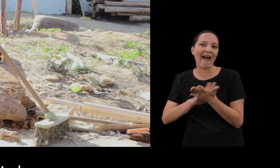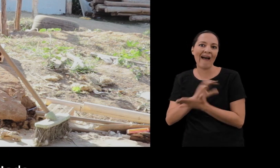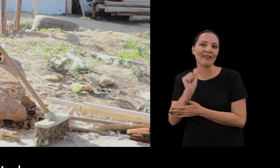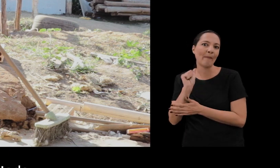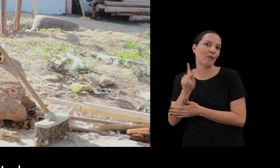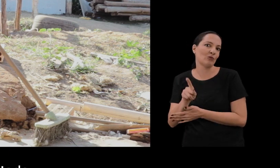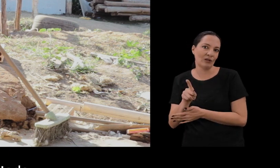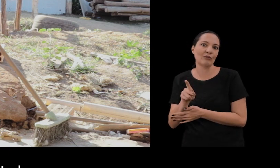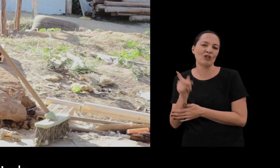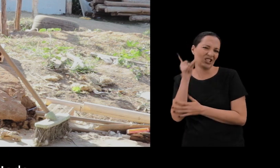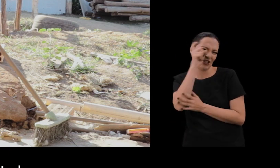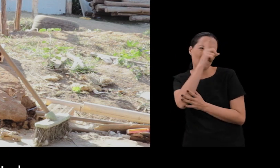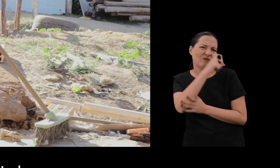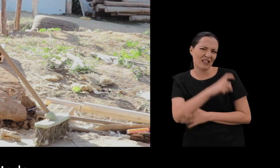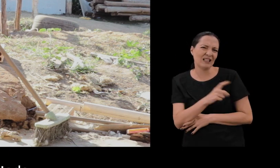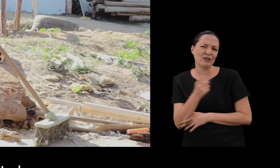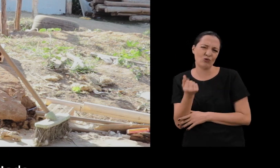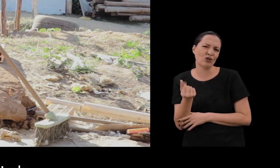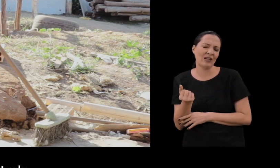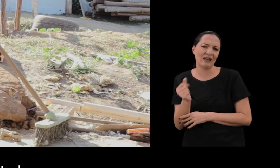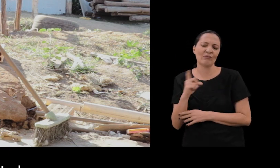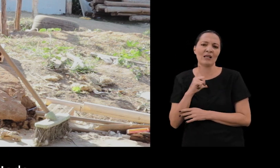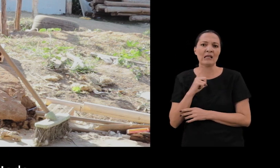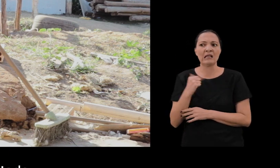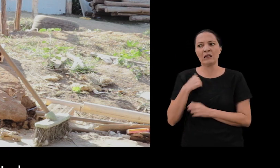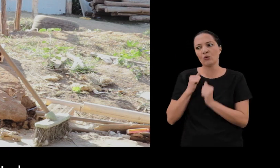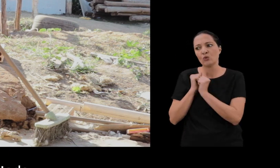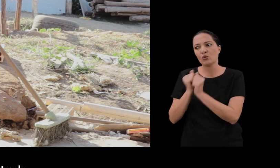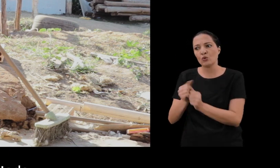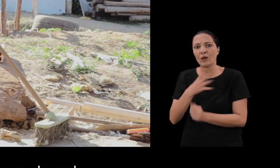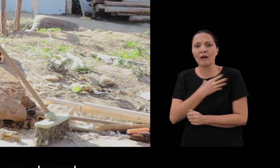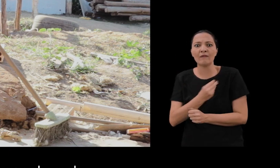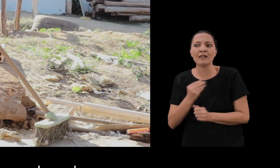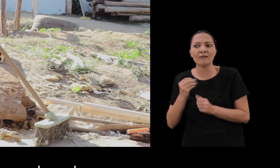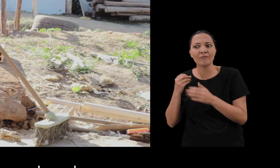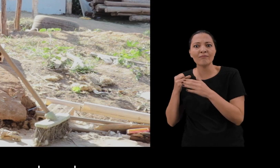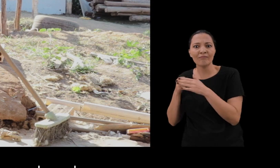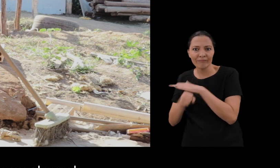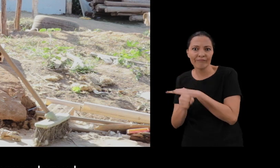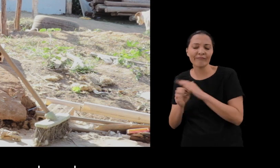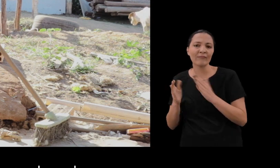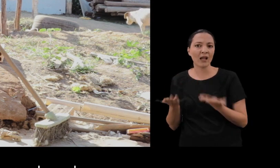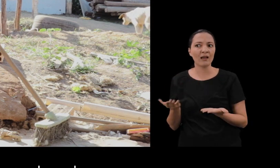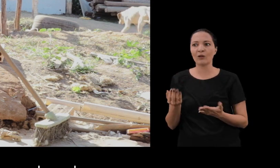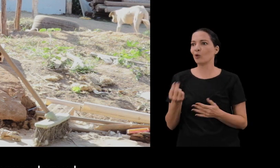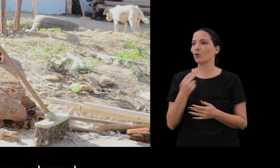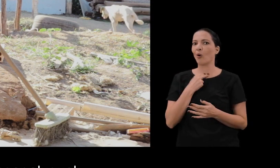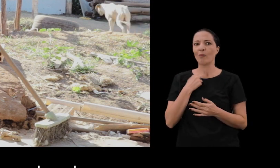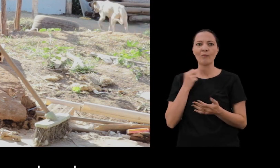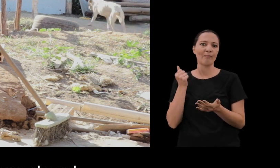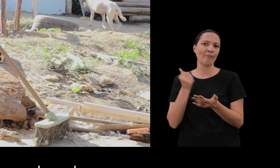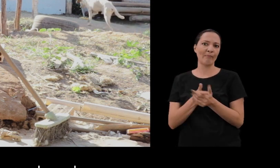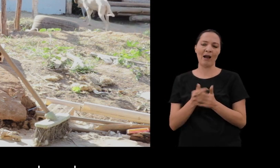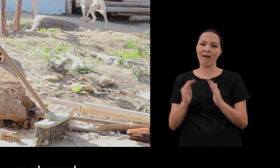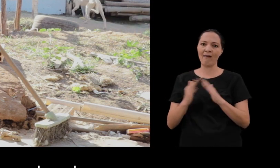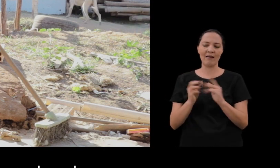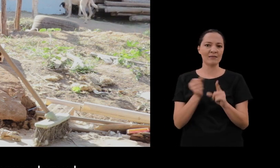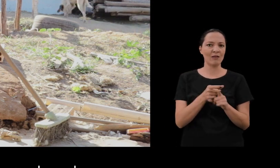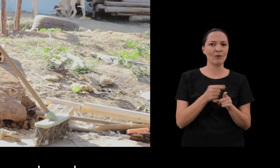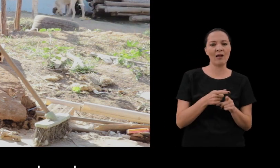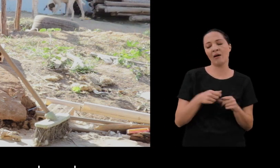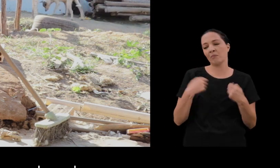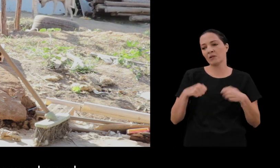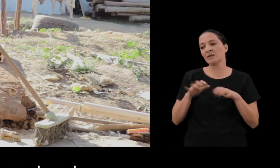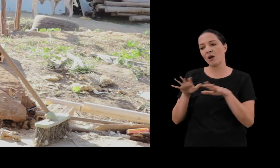e estava muito apertado, né? Eu com minhas crianças lá dentro. E aí também não pude pagar aluguel, né? Acabei vindo